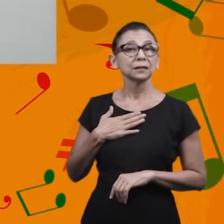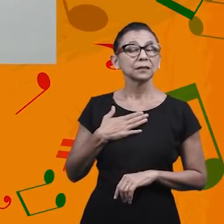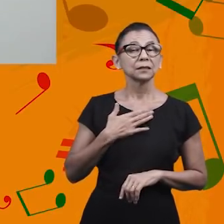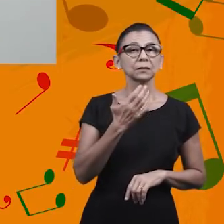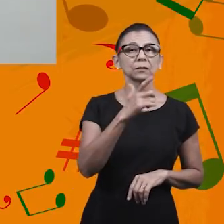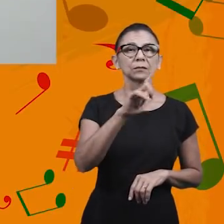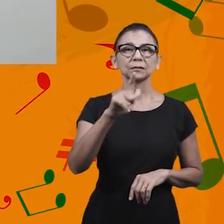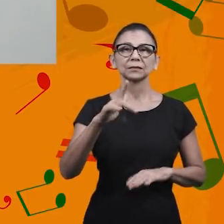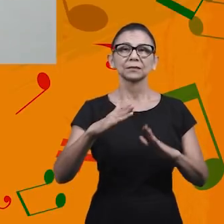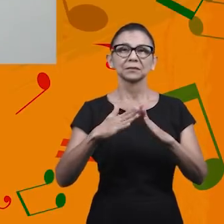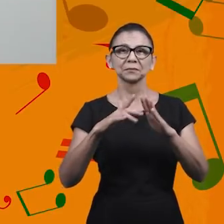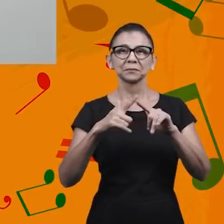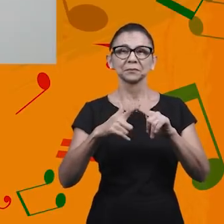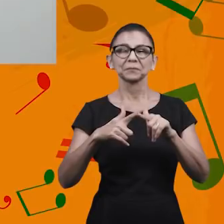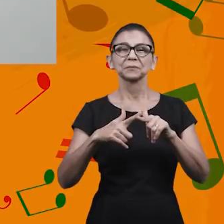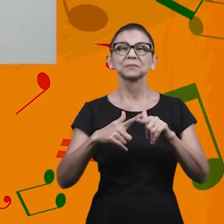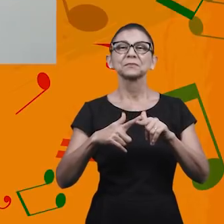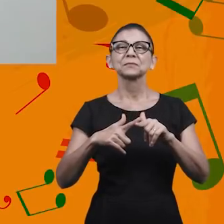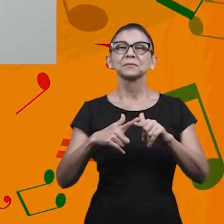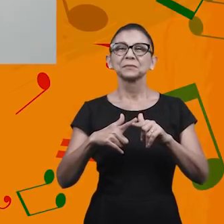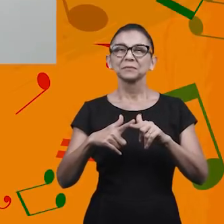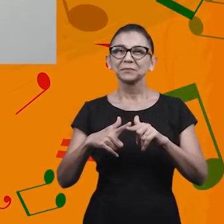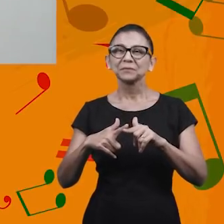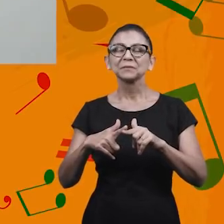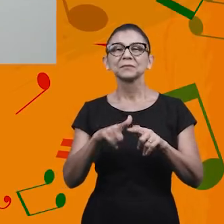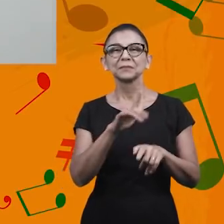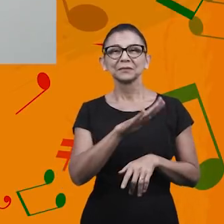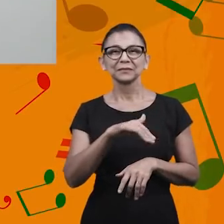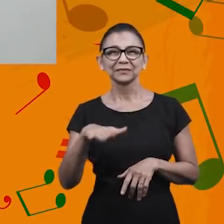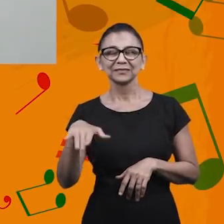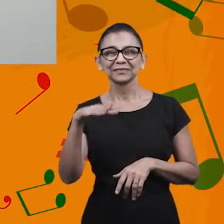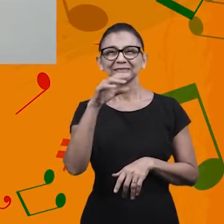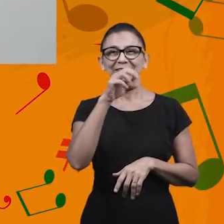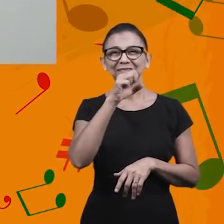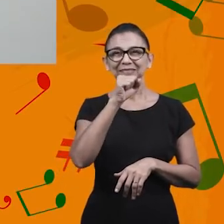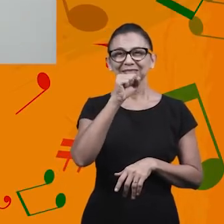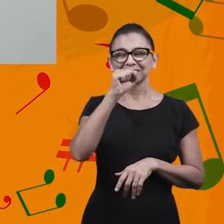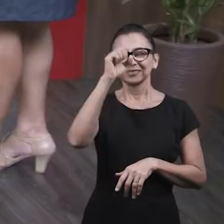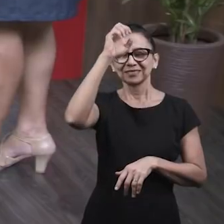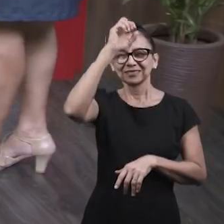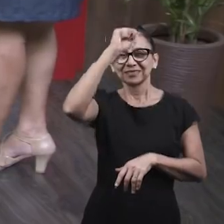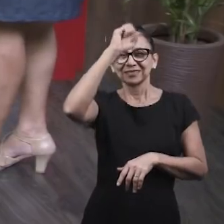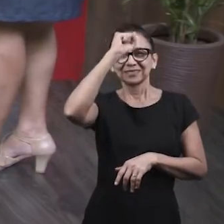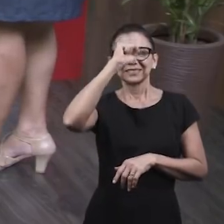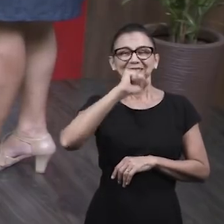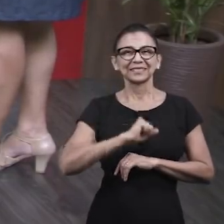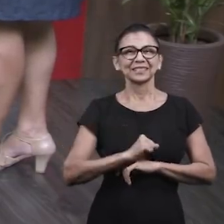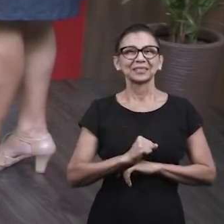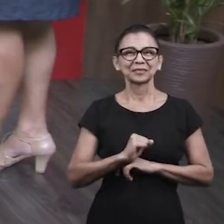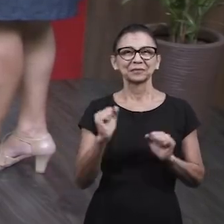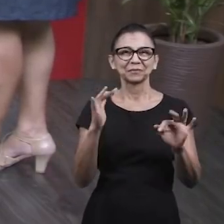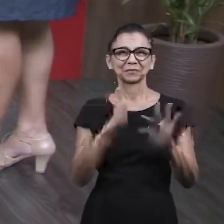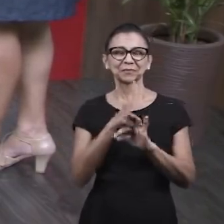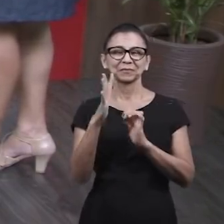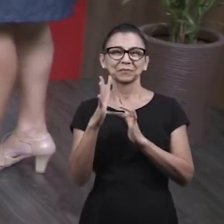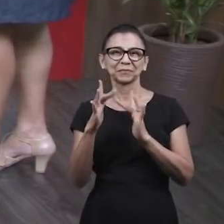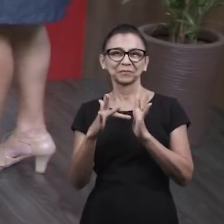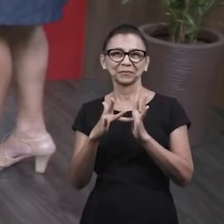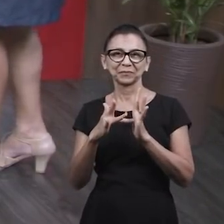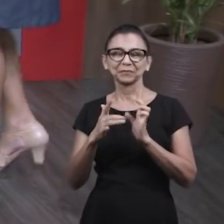frutos dentro do meu próprio lar com a minha irmã aprendendo a tocar flauta. E nisso o Senhor me fez lembrar da flauta de ouro que eu recebi no dia do